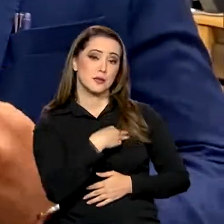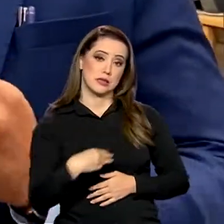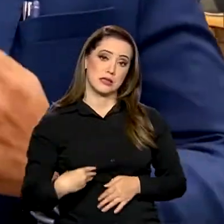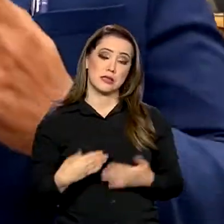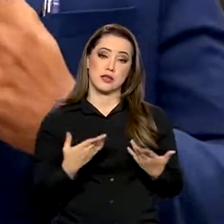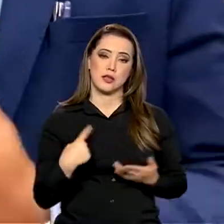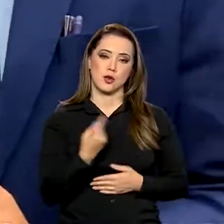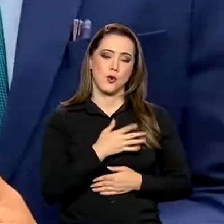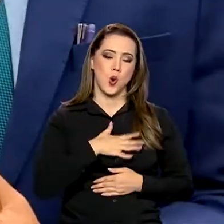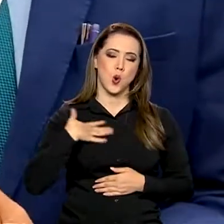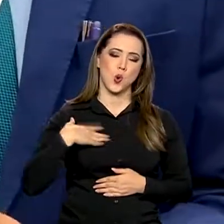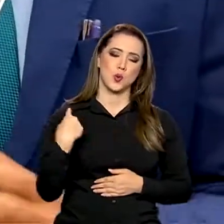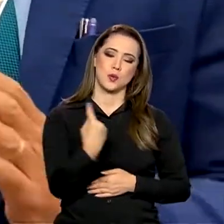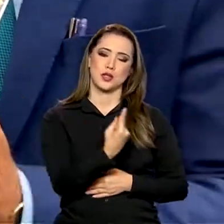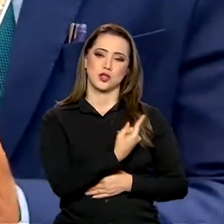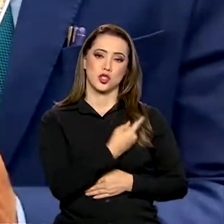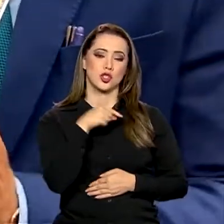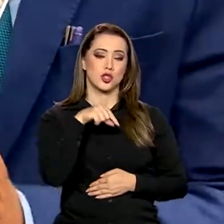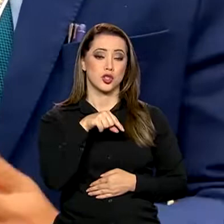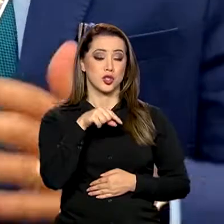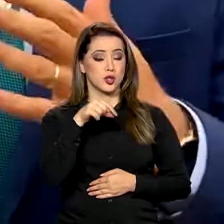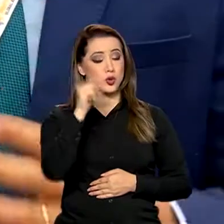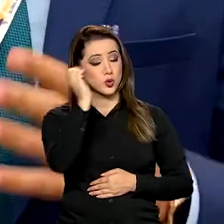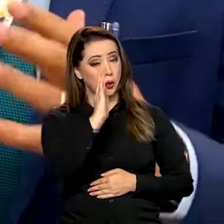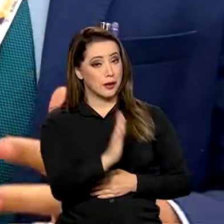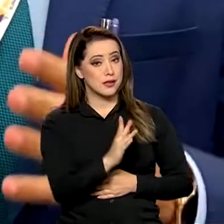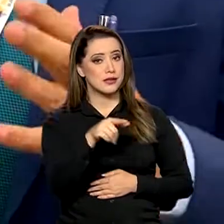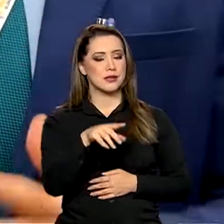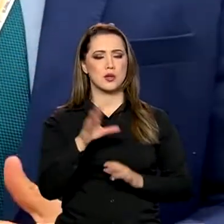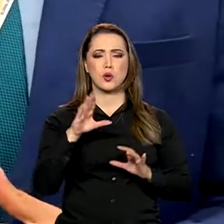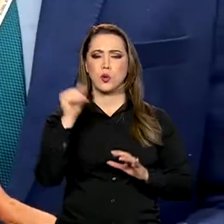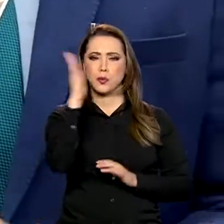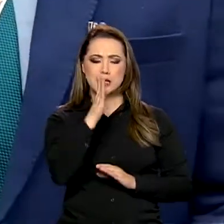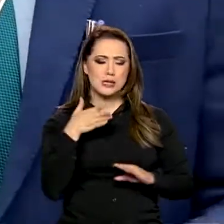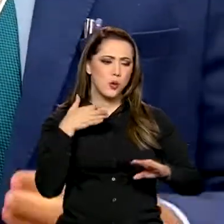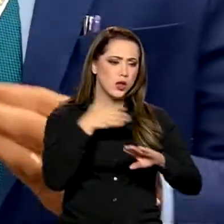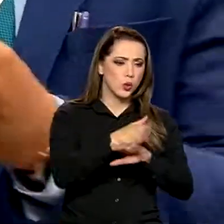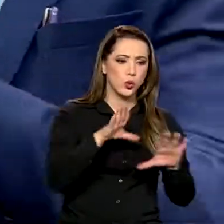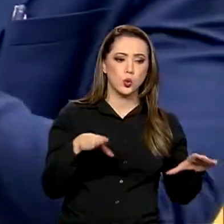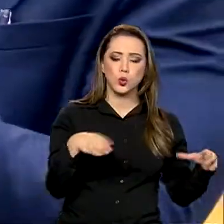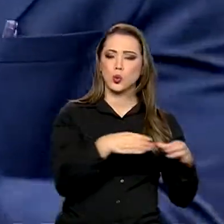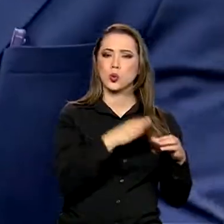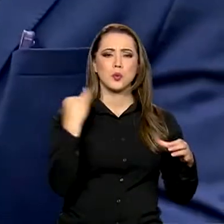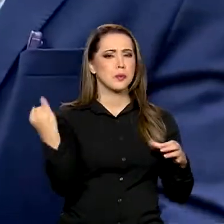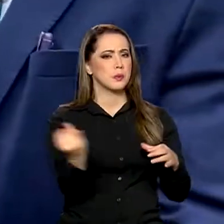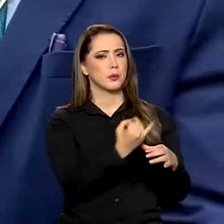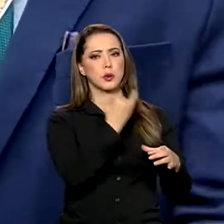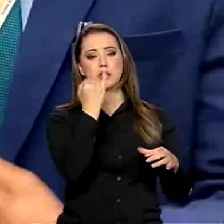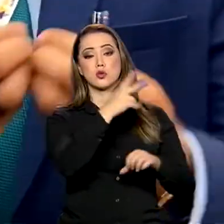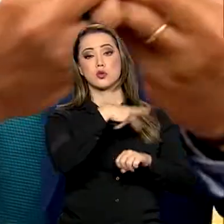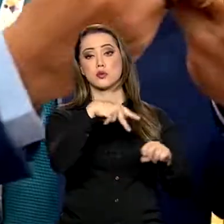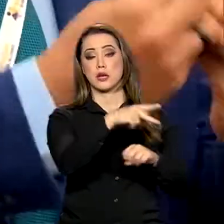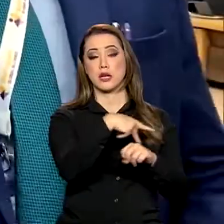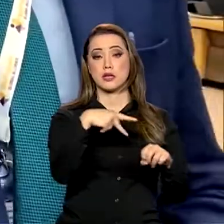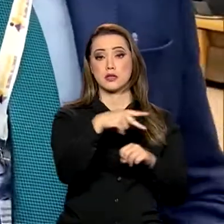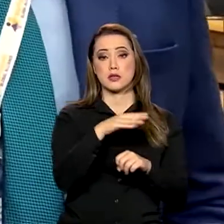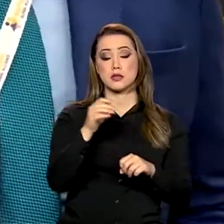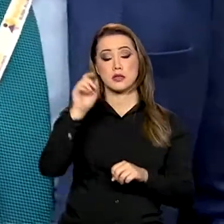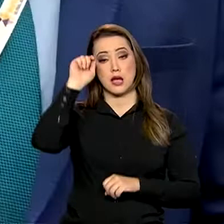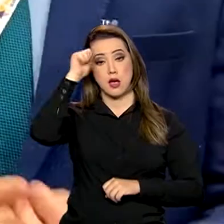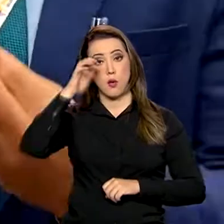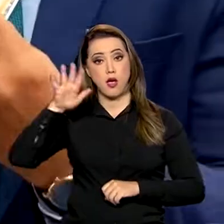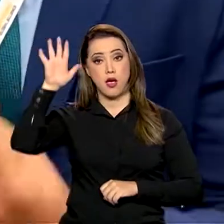e um orgulho para nós brasileiros. O Brasil compondo uma grande força-tarefa junto com esse grupo seleto de países, União